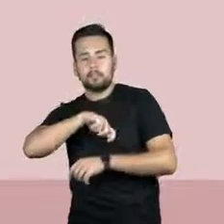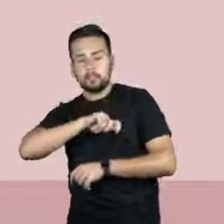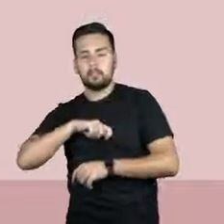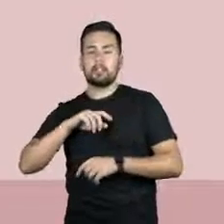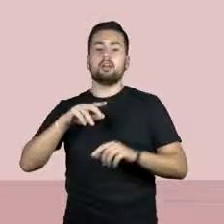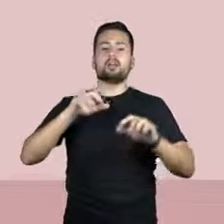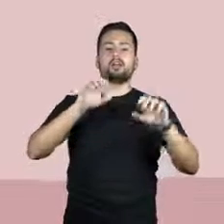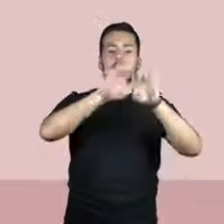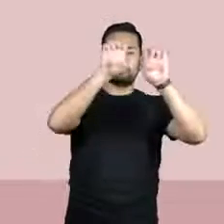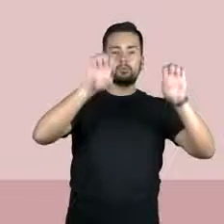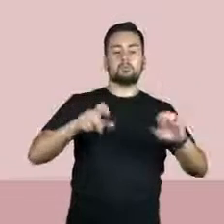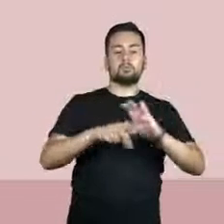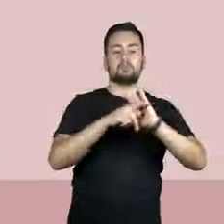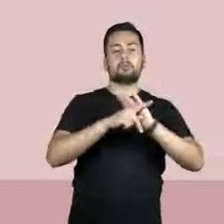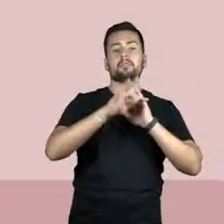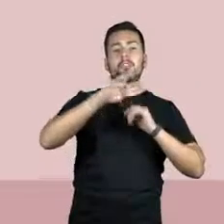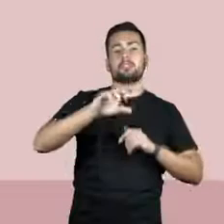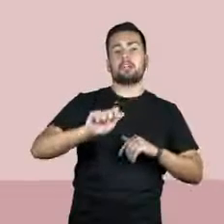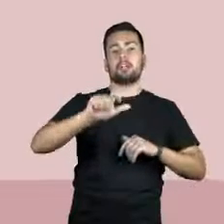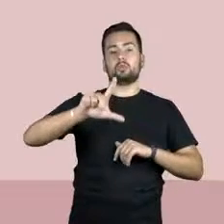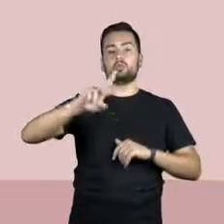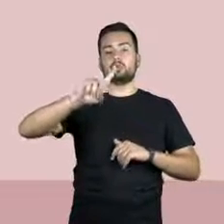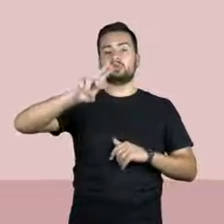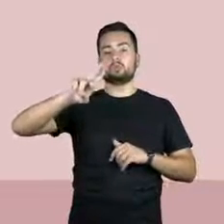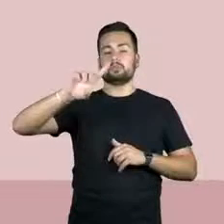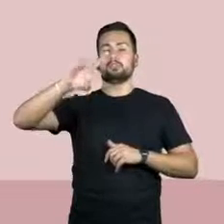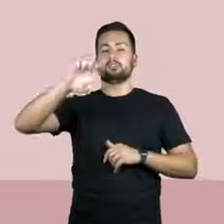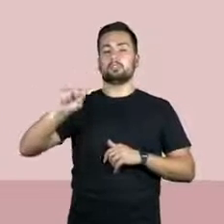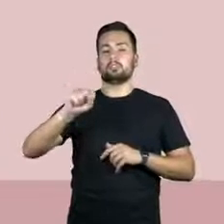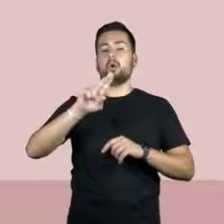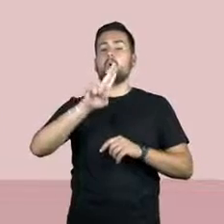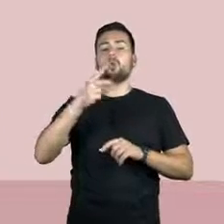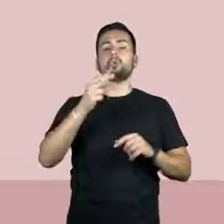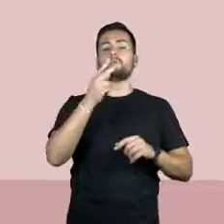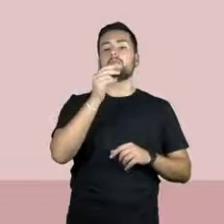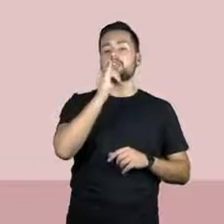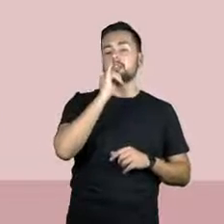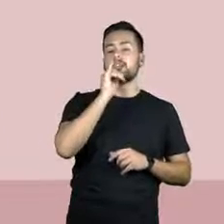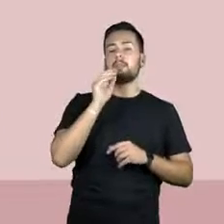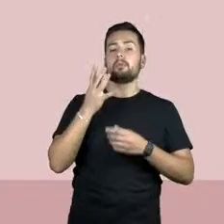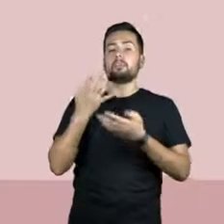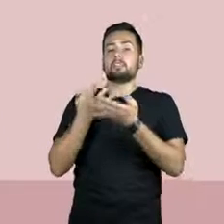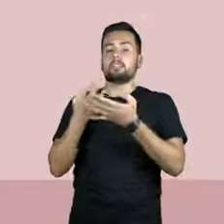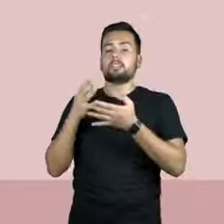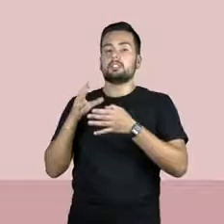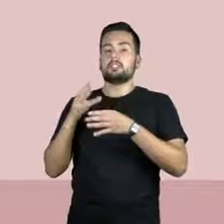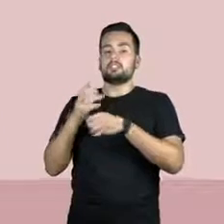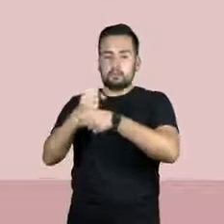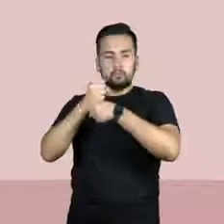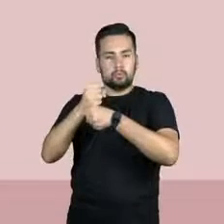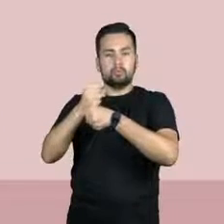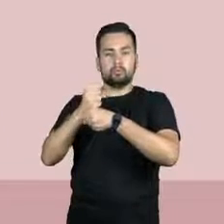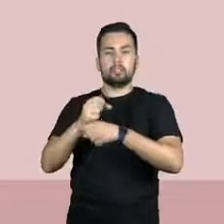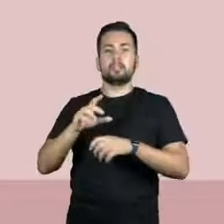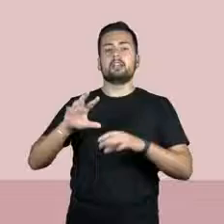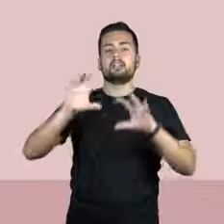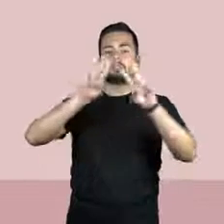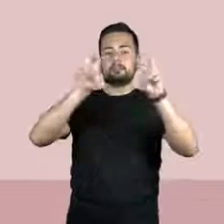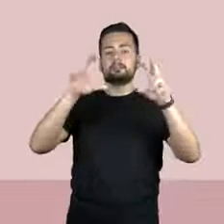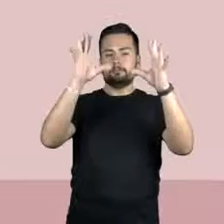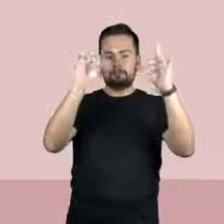fazem parte de taludes ou estruturas do tipo de contenção. Tá? Então, esse é um tema muito delicado. Por